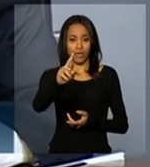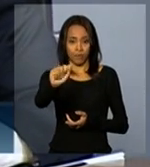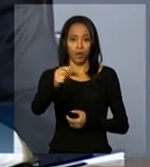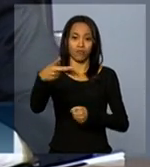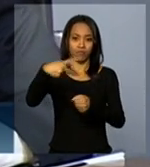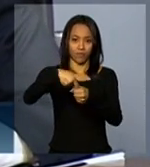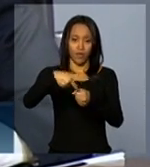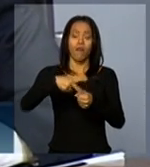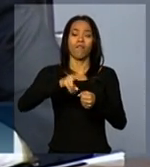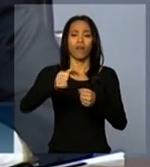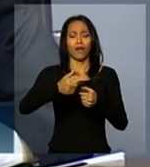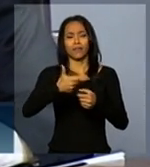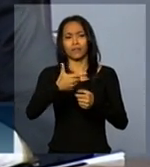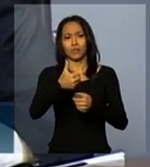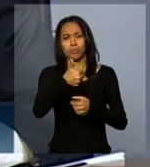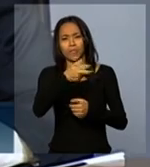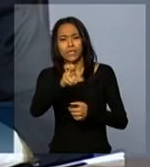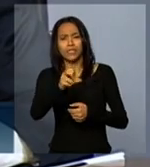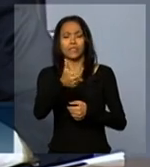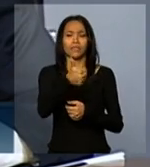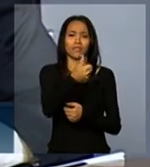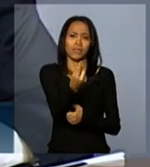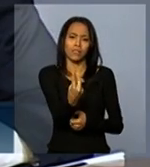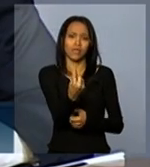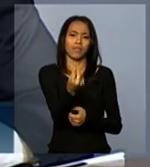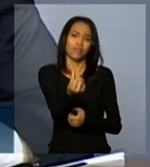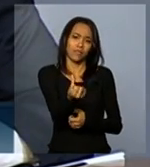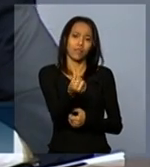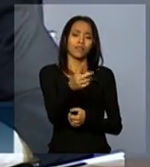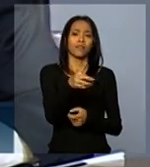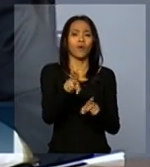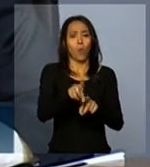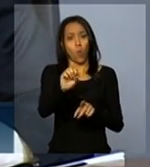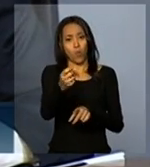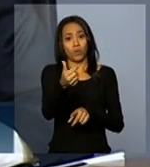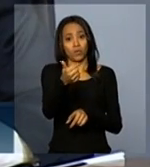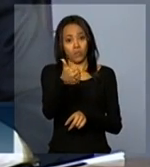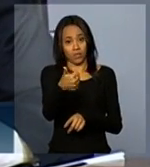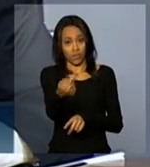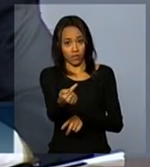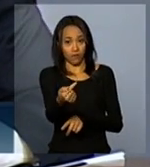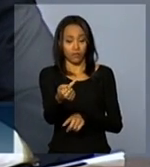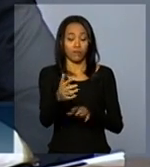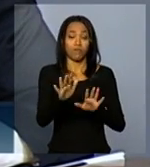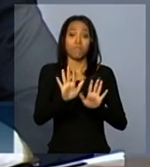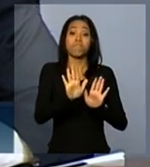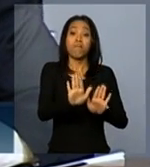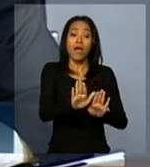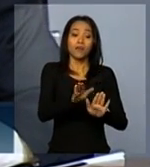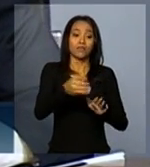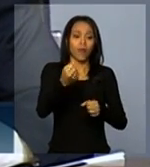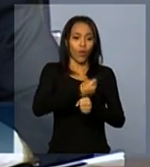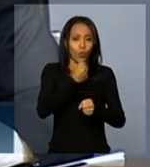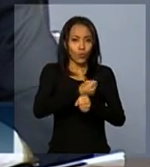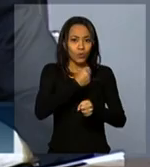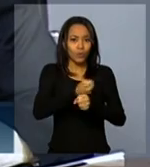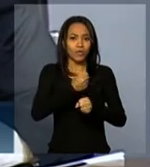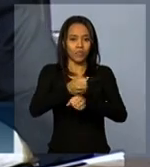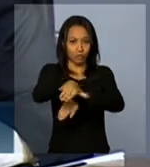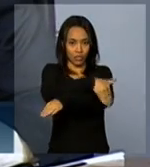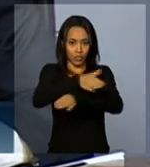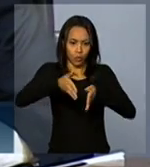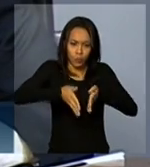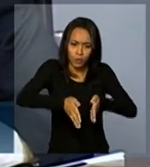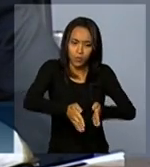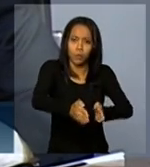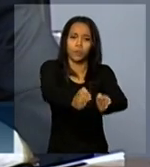em 2015, 2016, 2017. Não é? Mas as estradas vão implicar investimentos mais